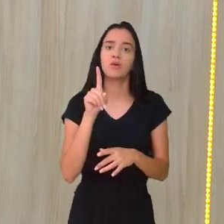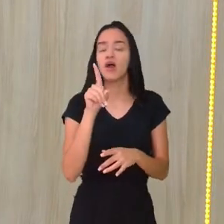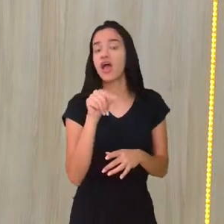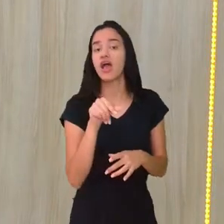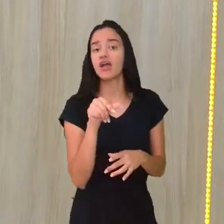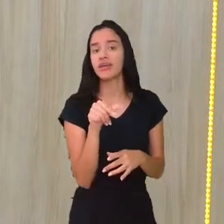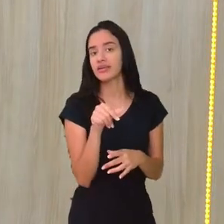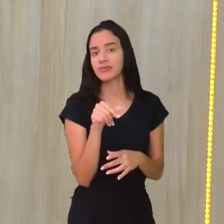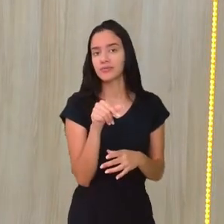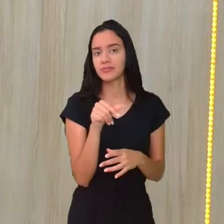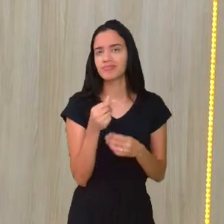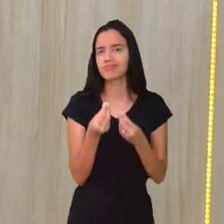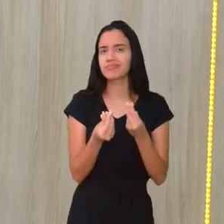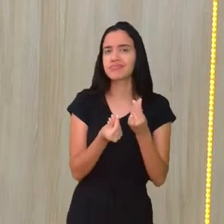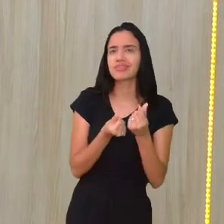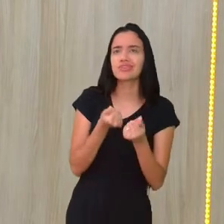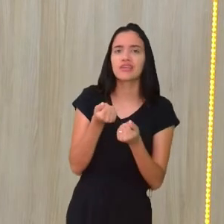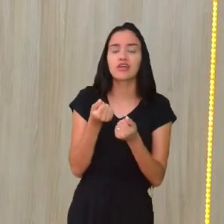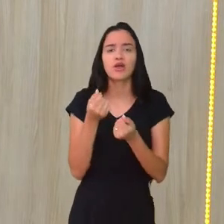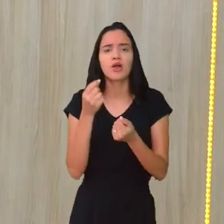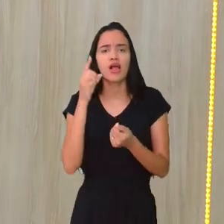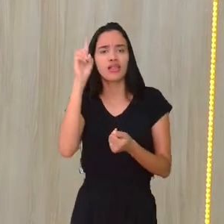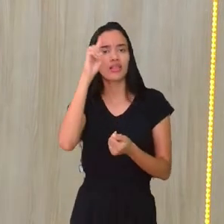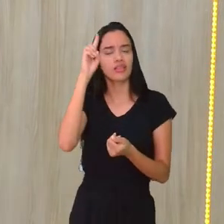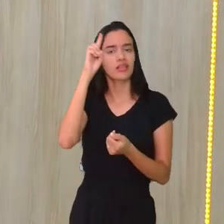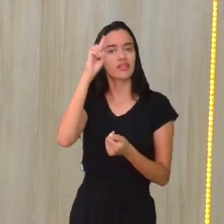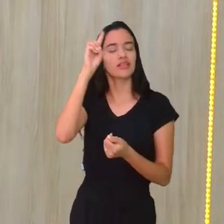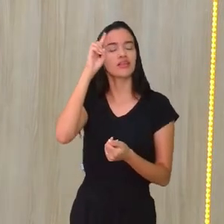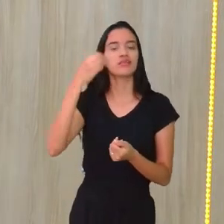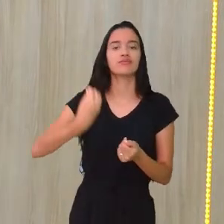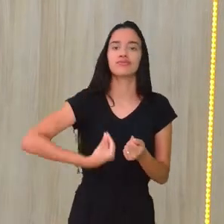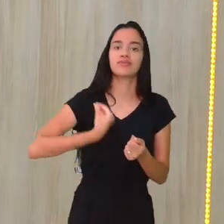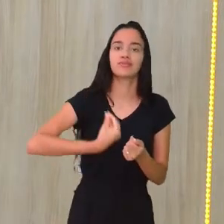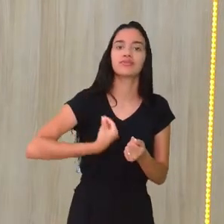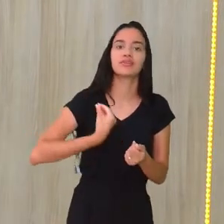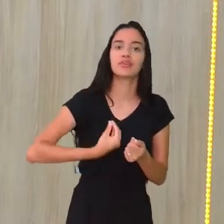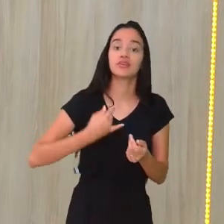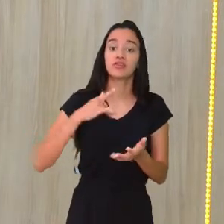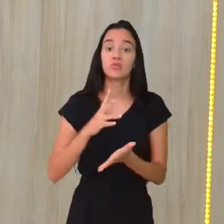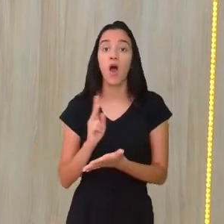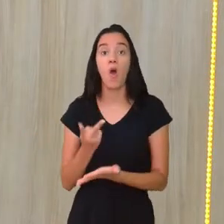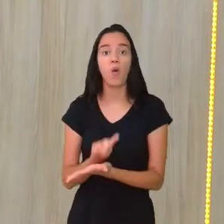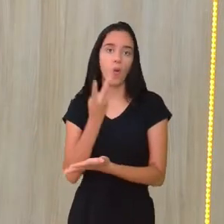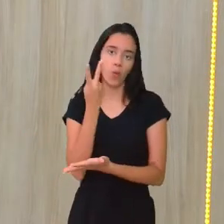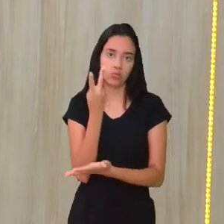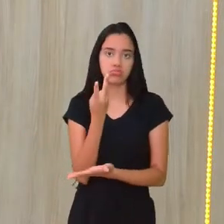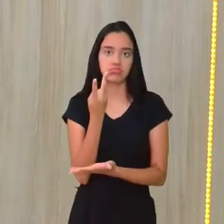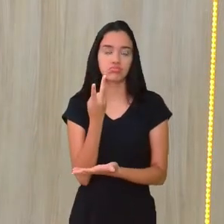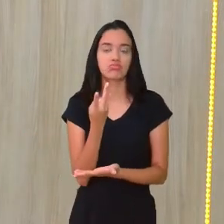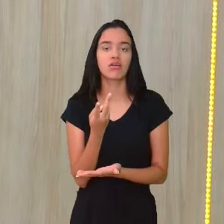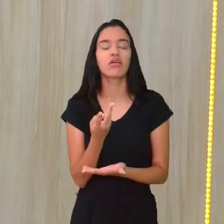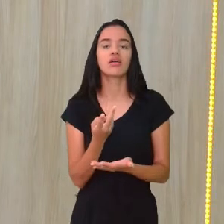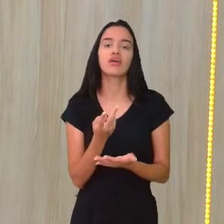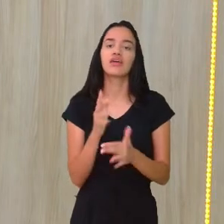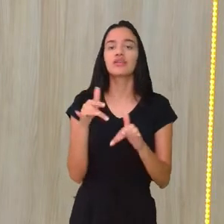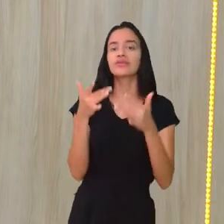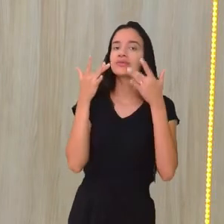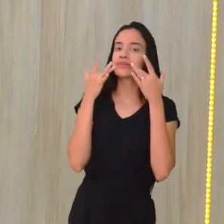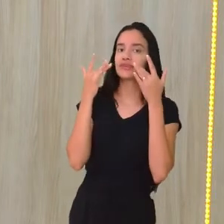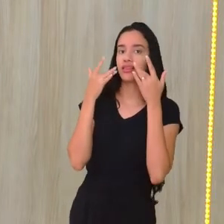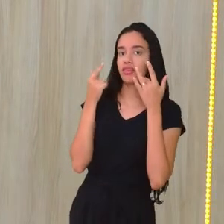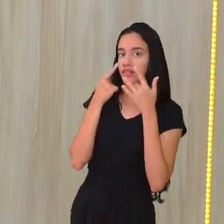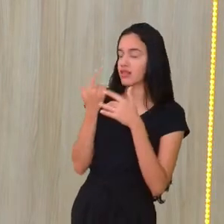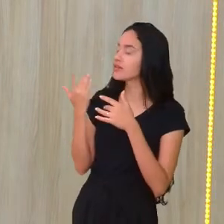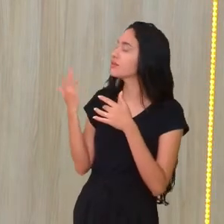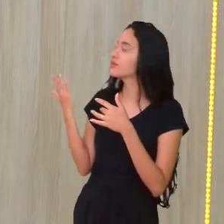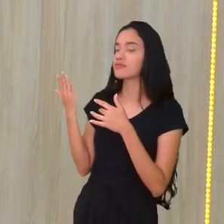elas eram a cada dia, não é, vivenciada dentro dos acontecimentos. Então, esse teatro aí,